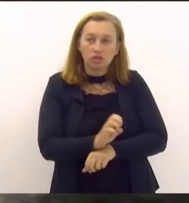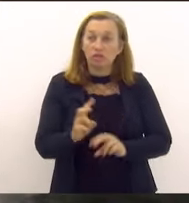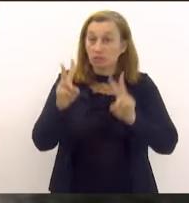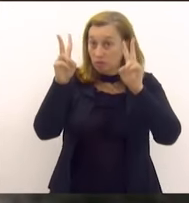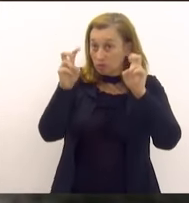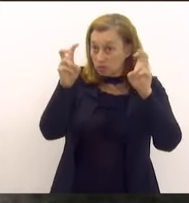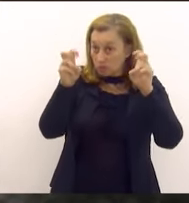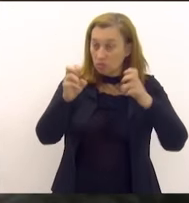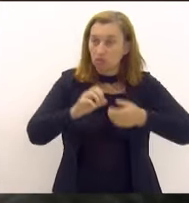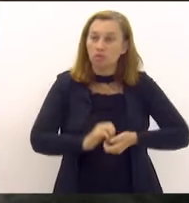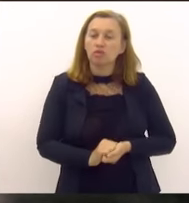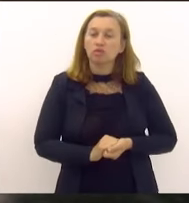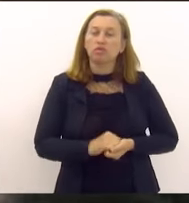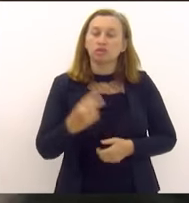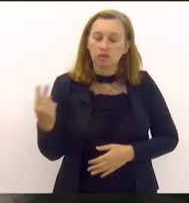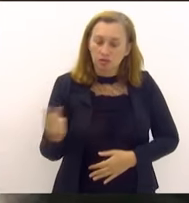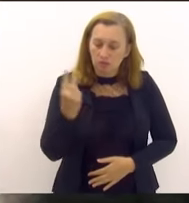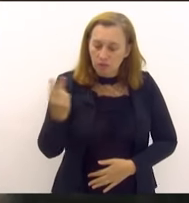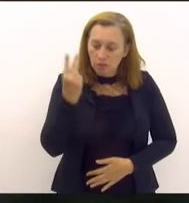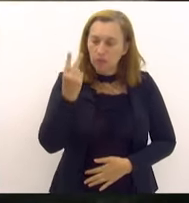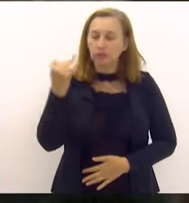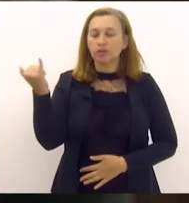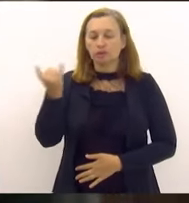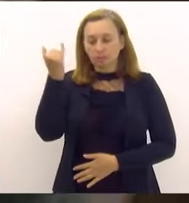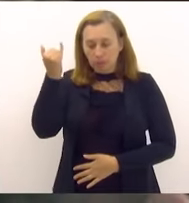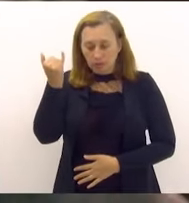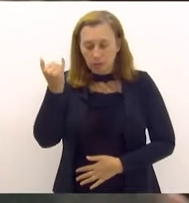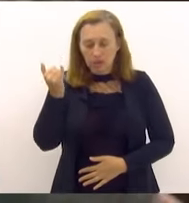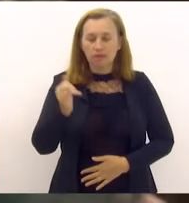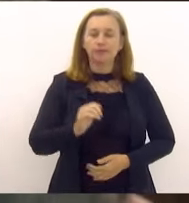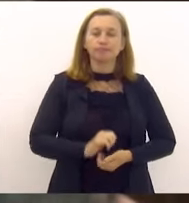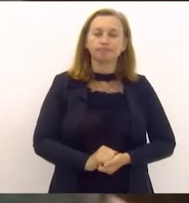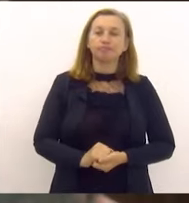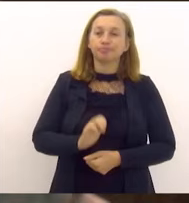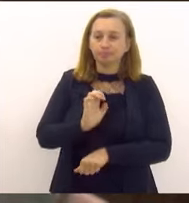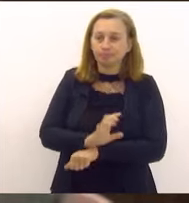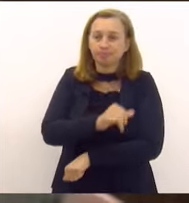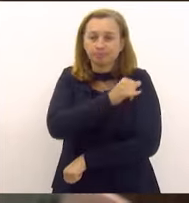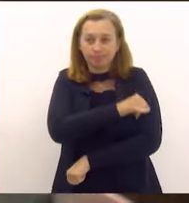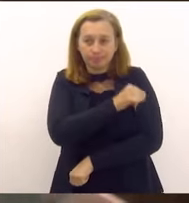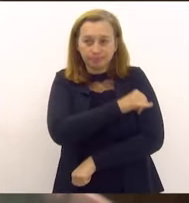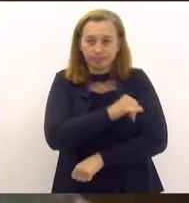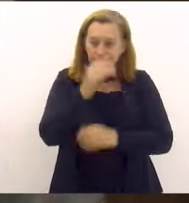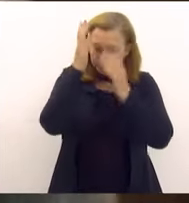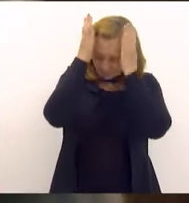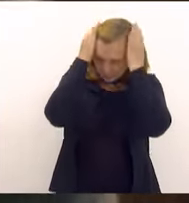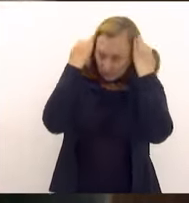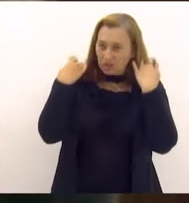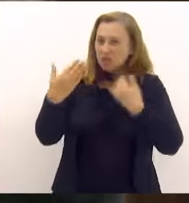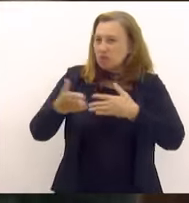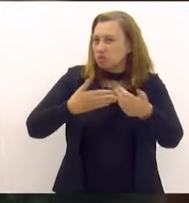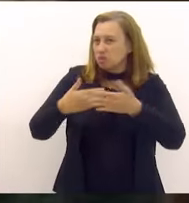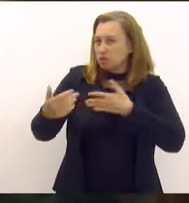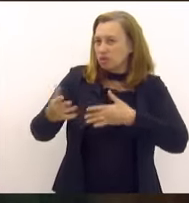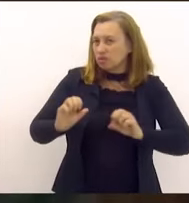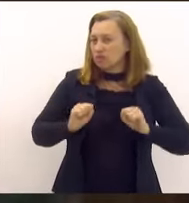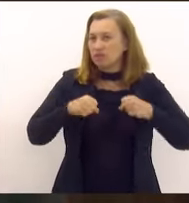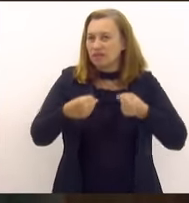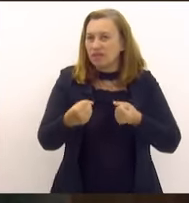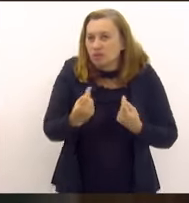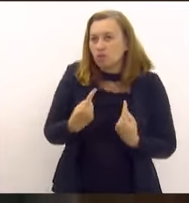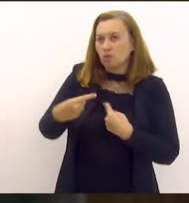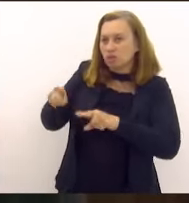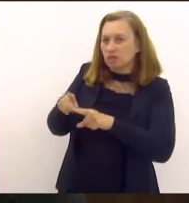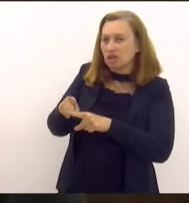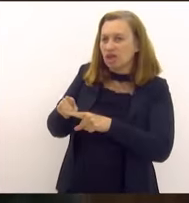matéria que é de grande valia e de grande importância para o Estado do Rio de Janeiro. E qualquer coisa que se defenda contrário a isso,